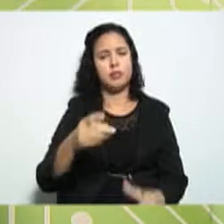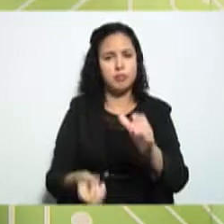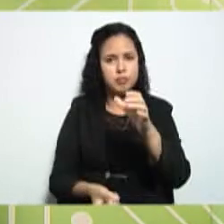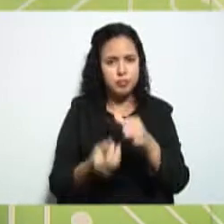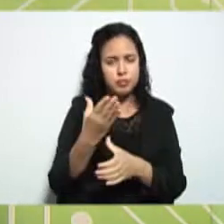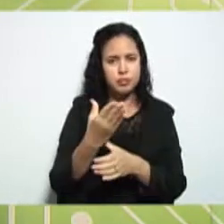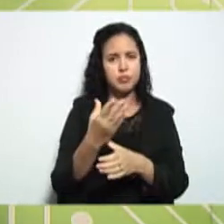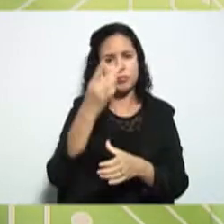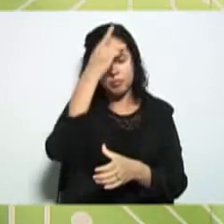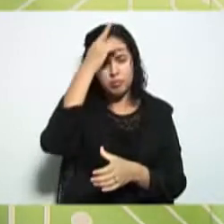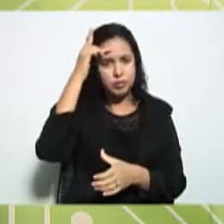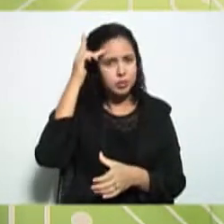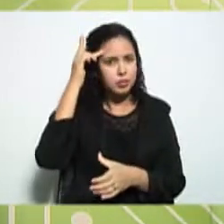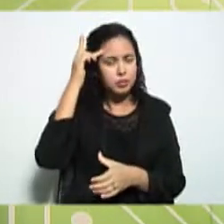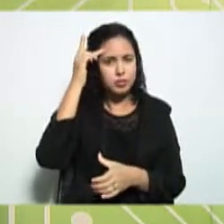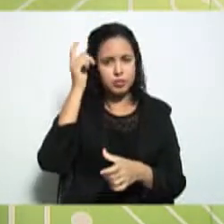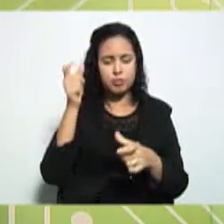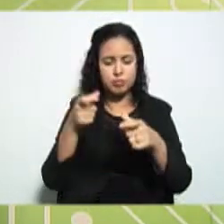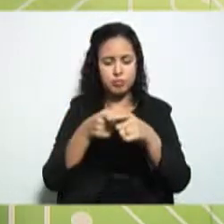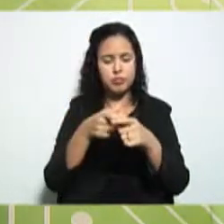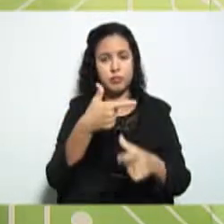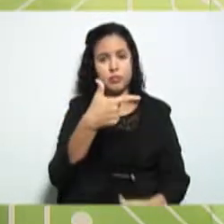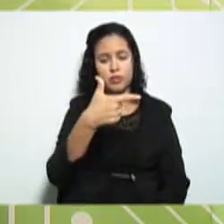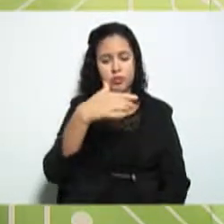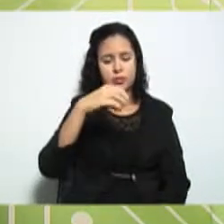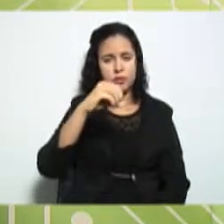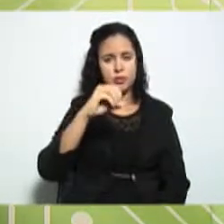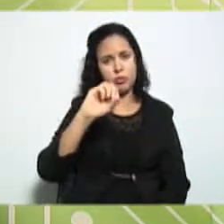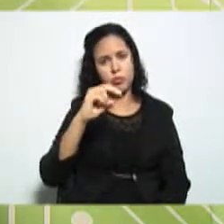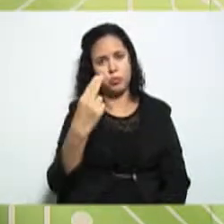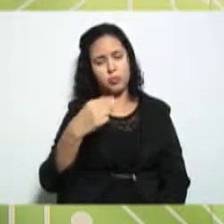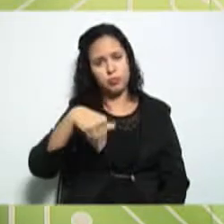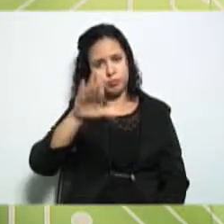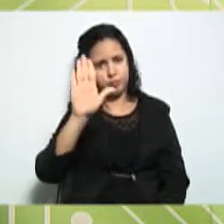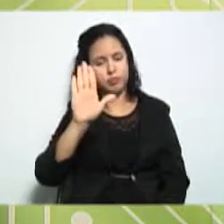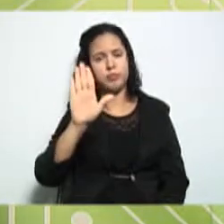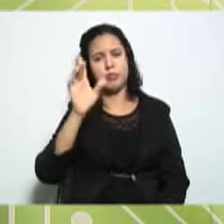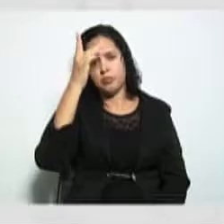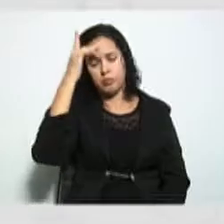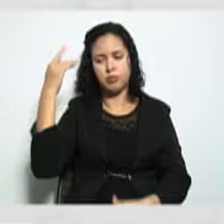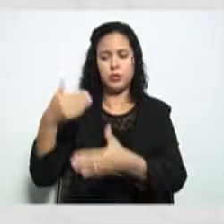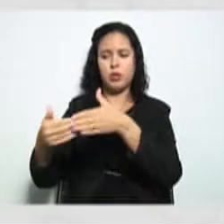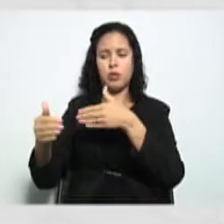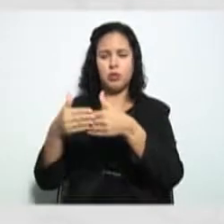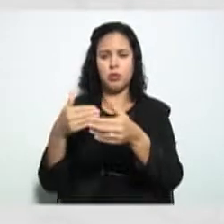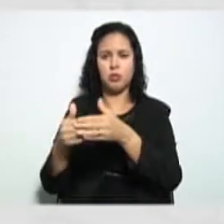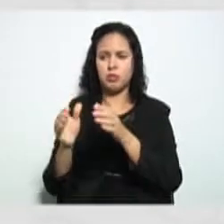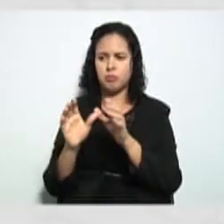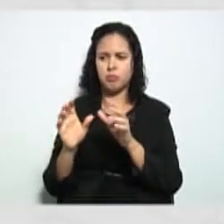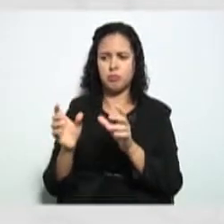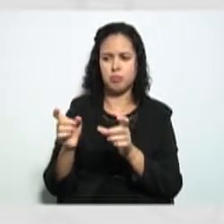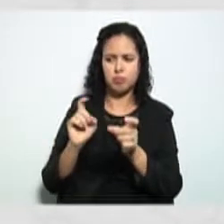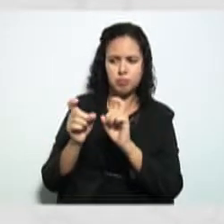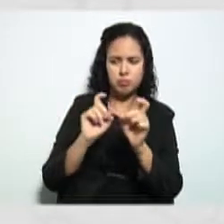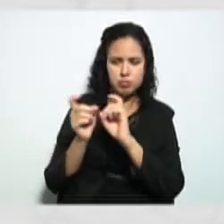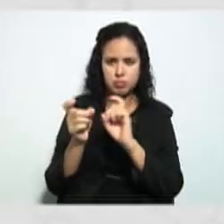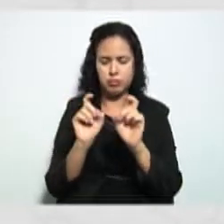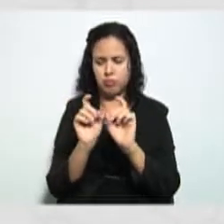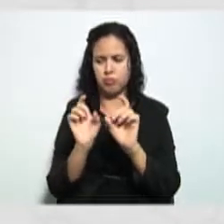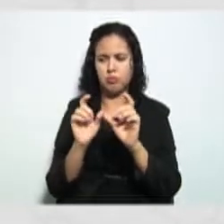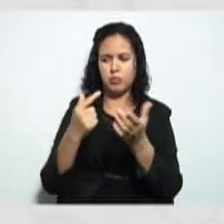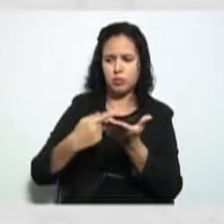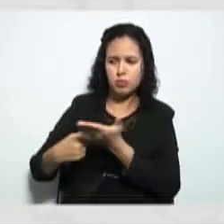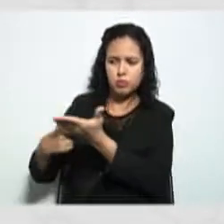tem 20 pessoas, que podem ser qualquer pessoas físicas, que se reúnem nesse intuito de